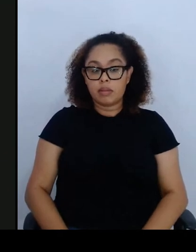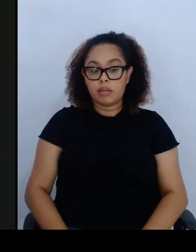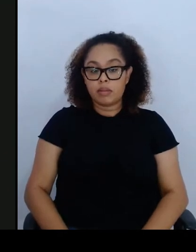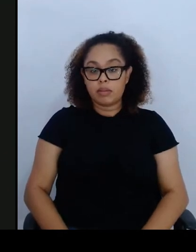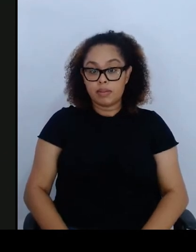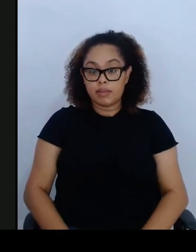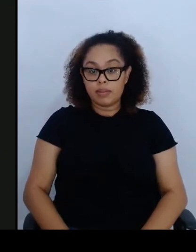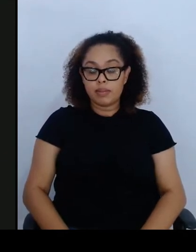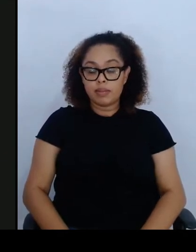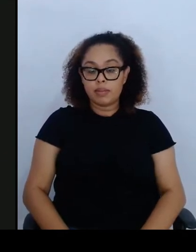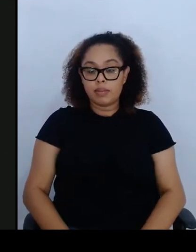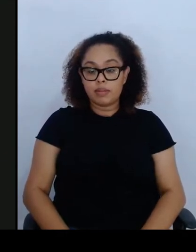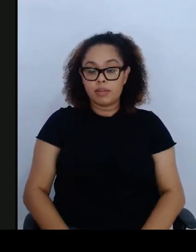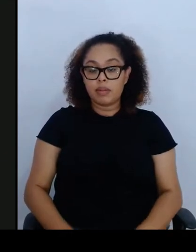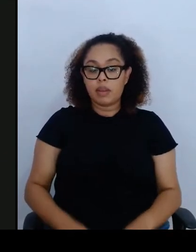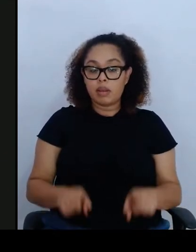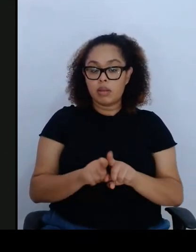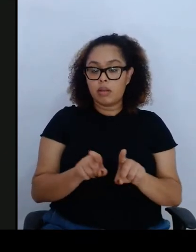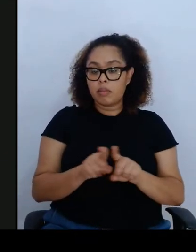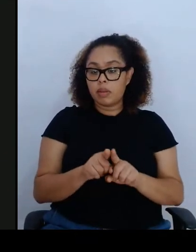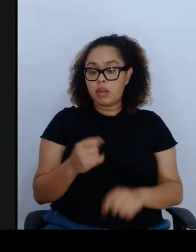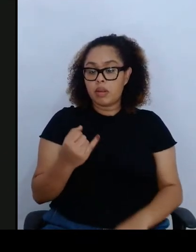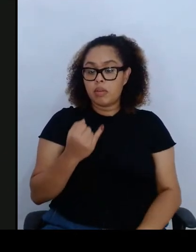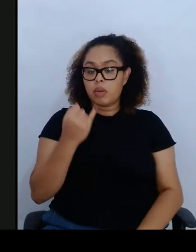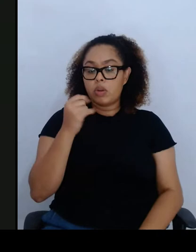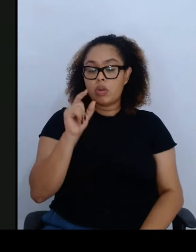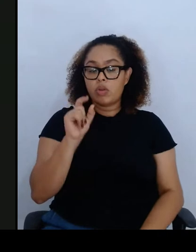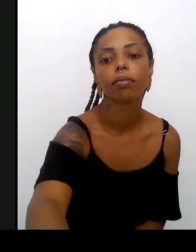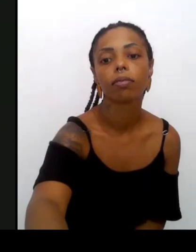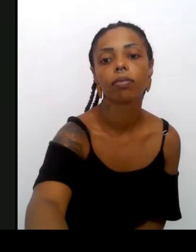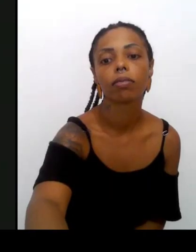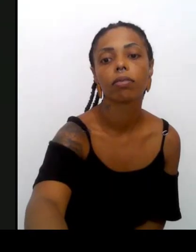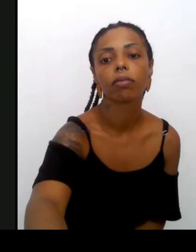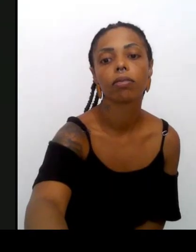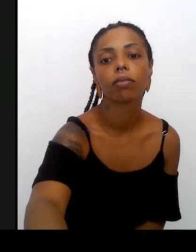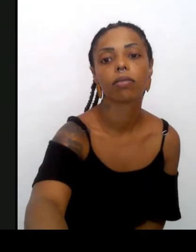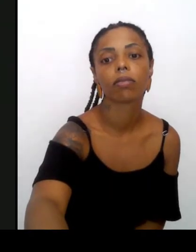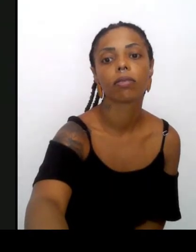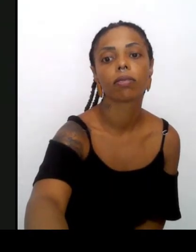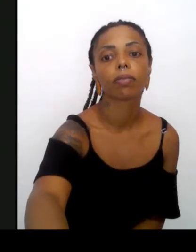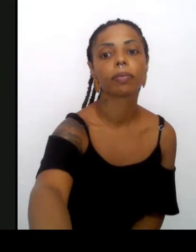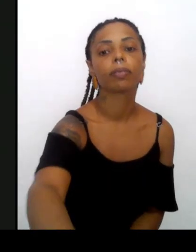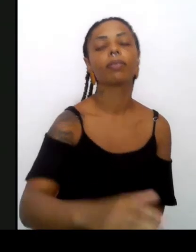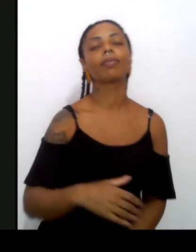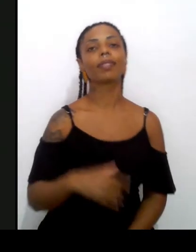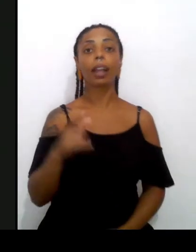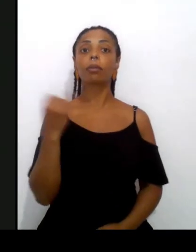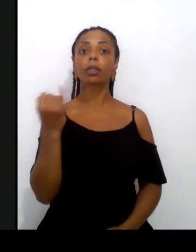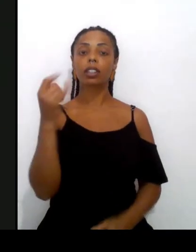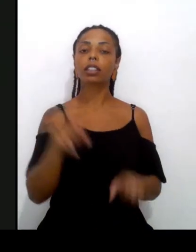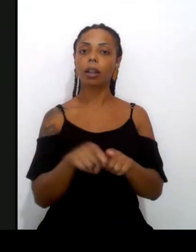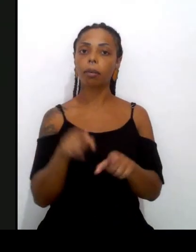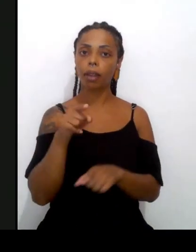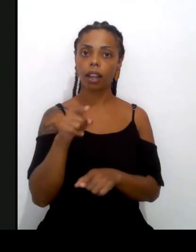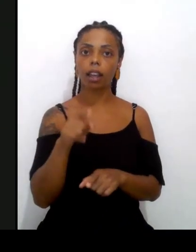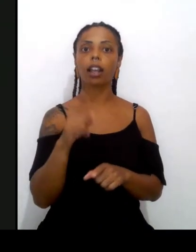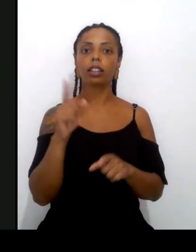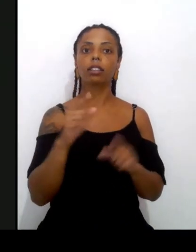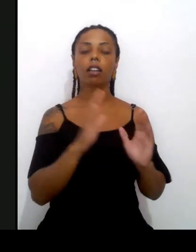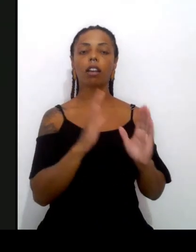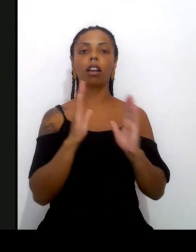é importante que essa pesquisa também faz parte do livro masculinidade na grã-bretanha do pós